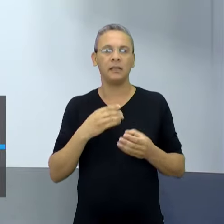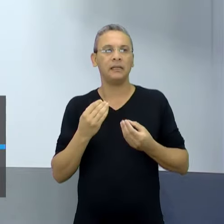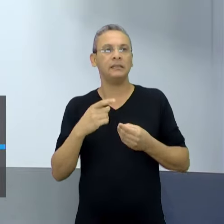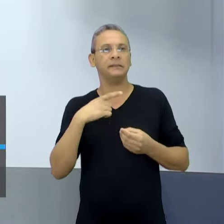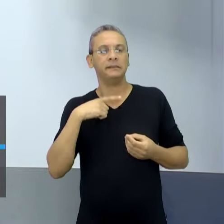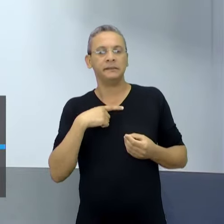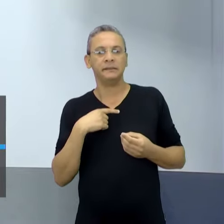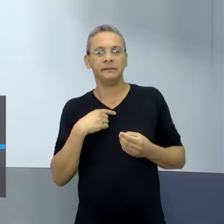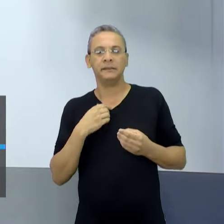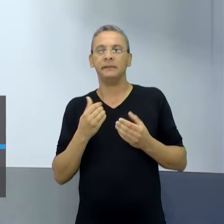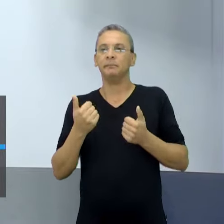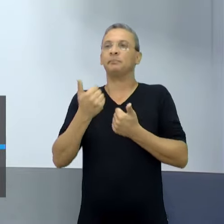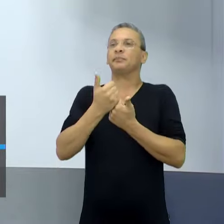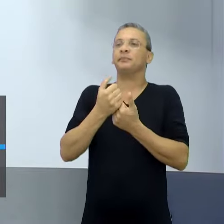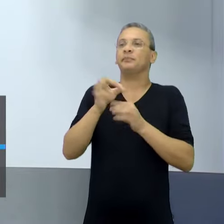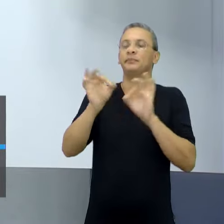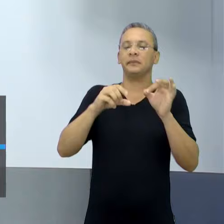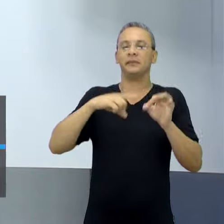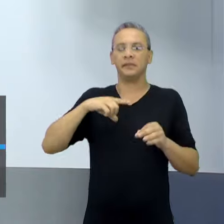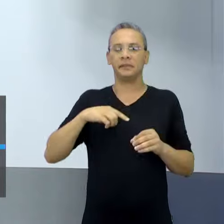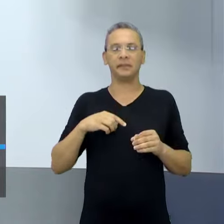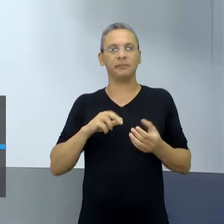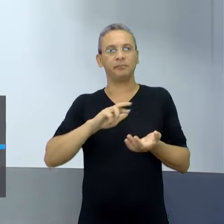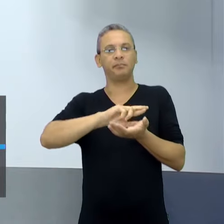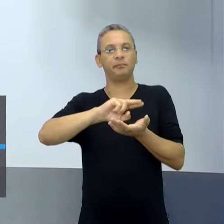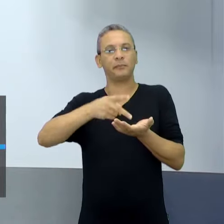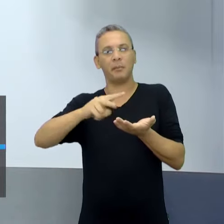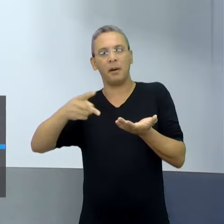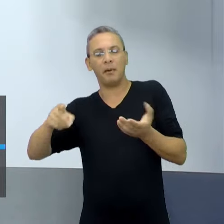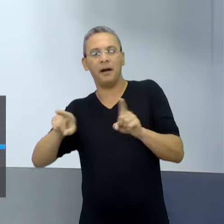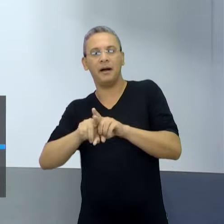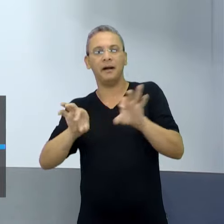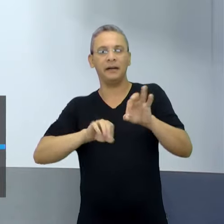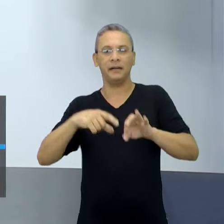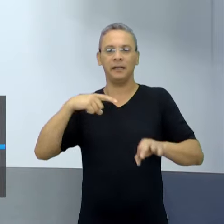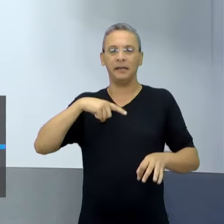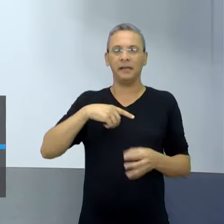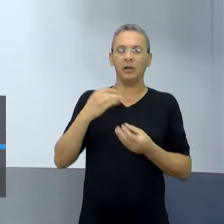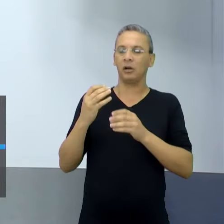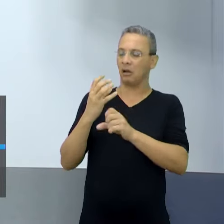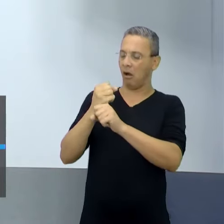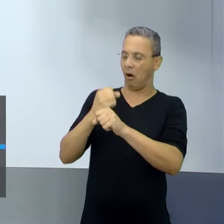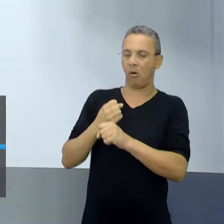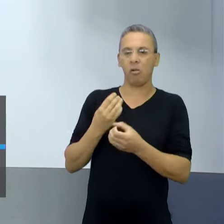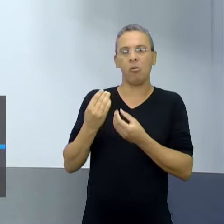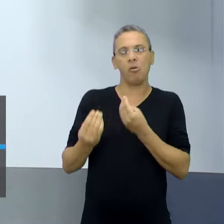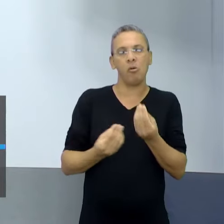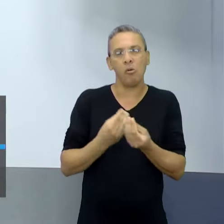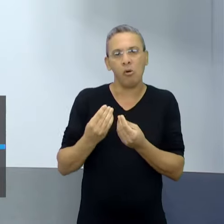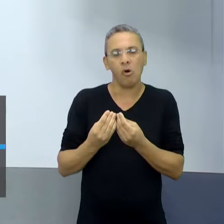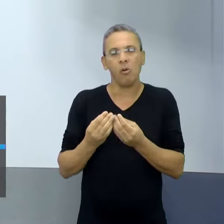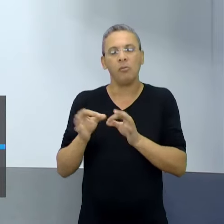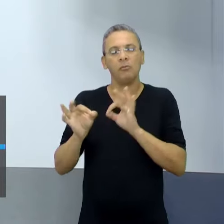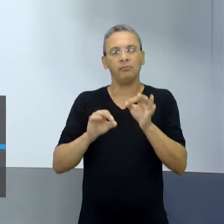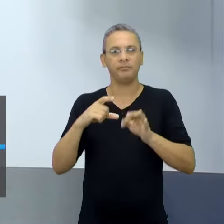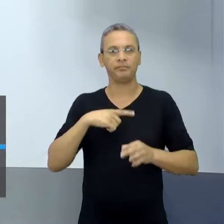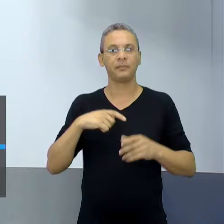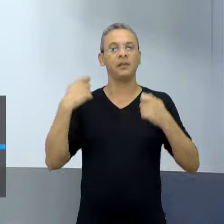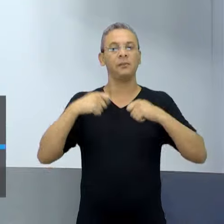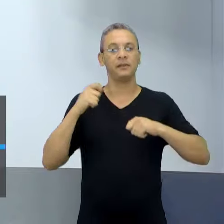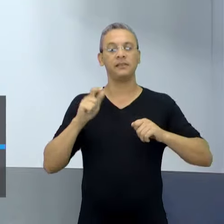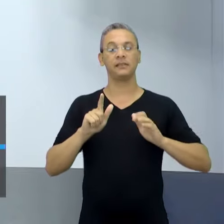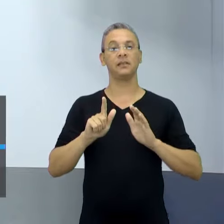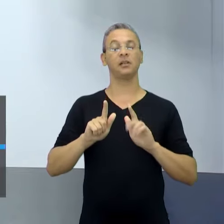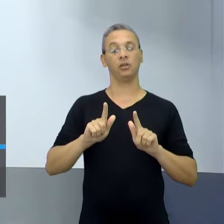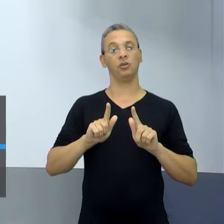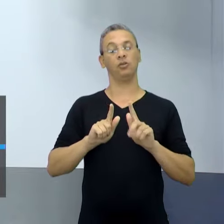quais são as subunidades, quais são os múltiplos, onde isso entra no meu cálculo, quais são as fórmulas. Você tem que ter um glossário